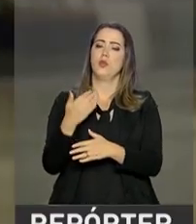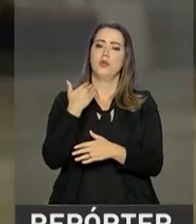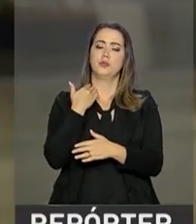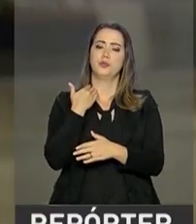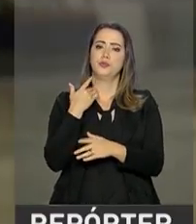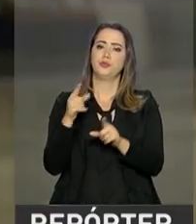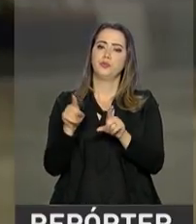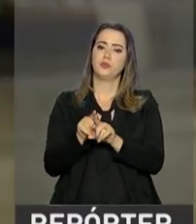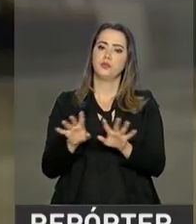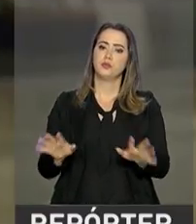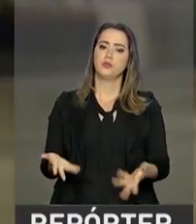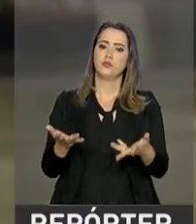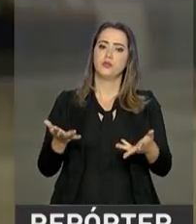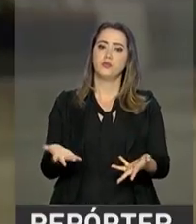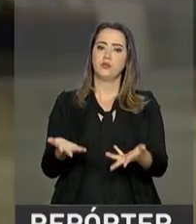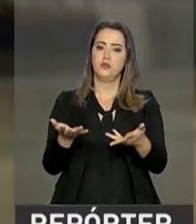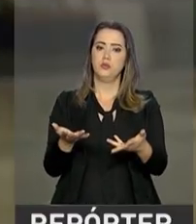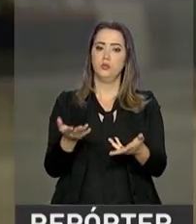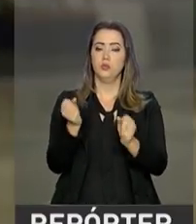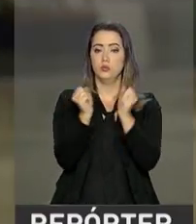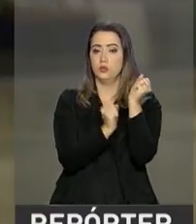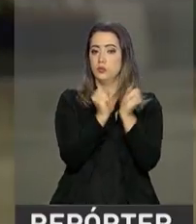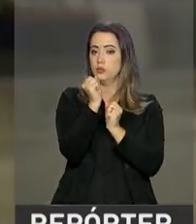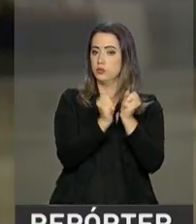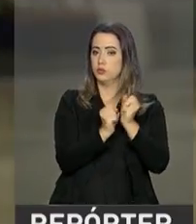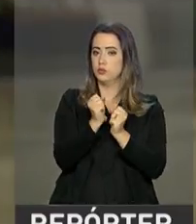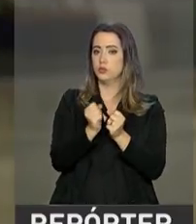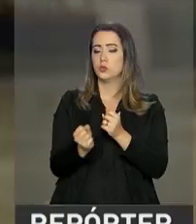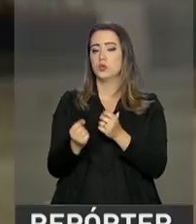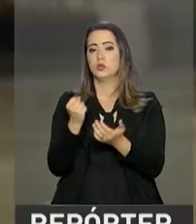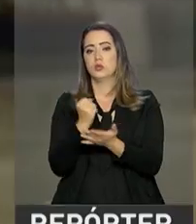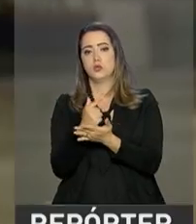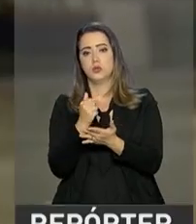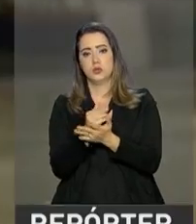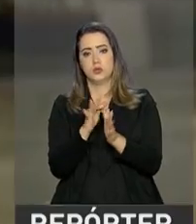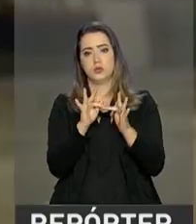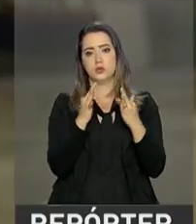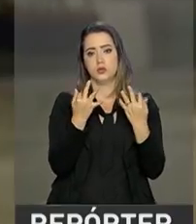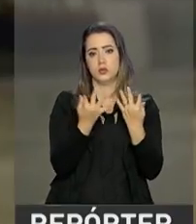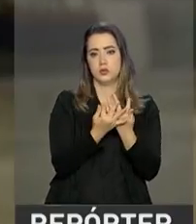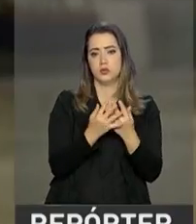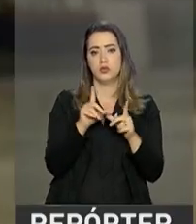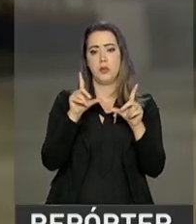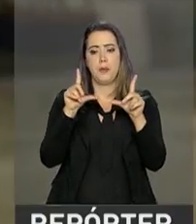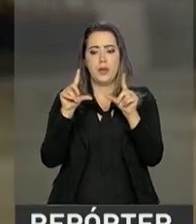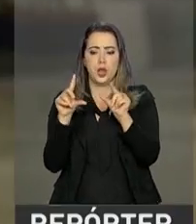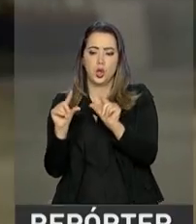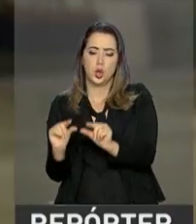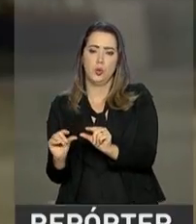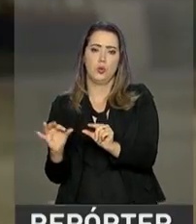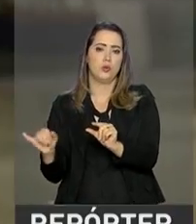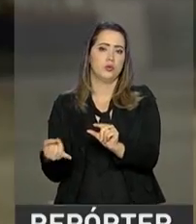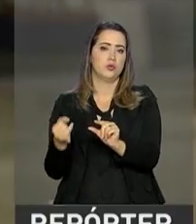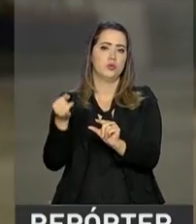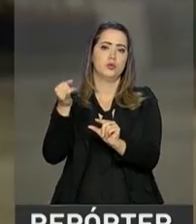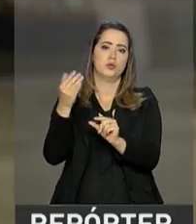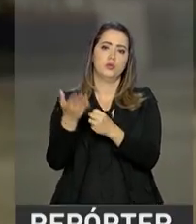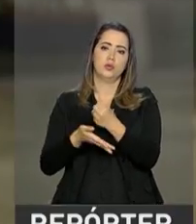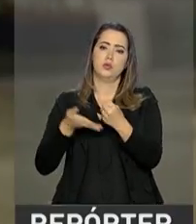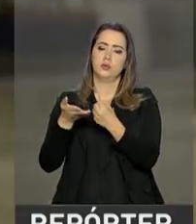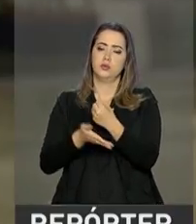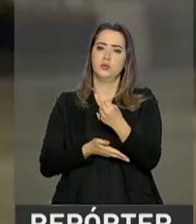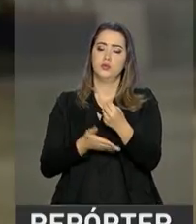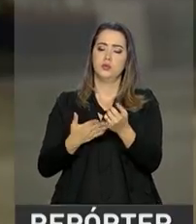e incentivar a produção eo consumo das famílias esta é a menor taxa de juros básica